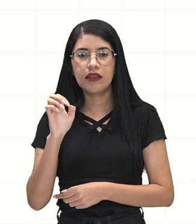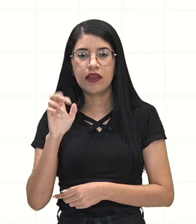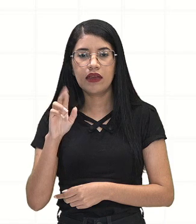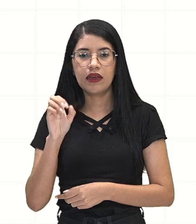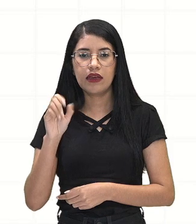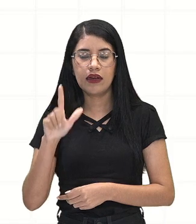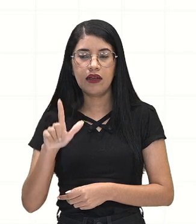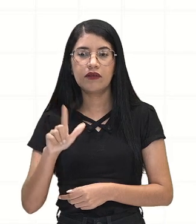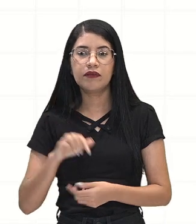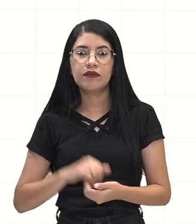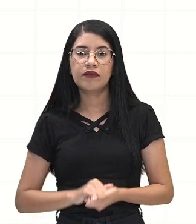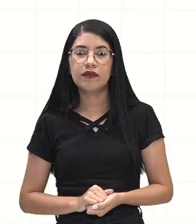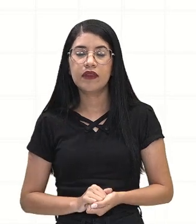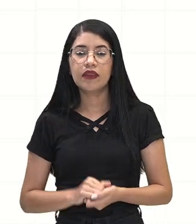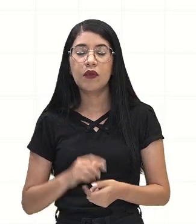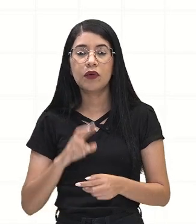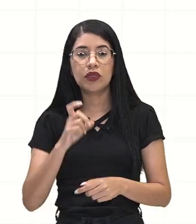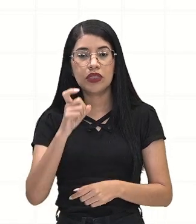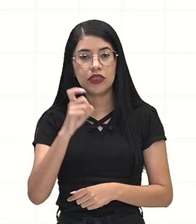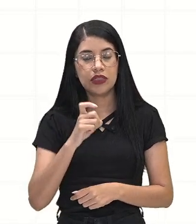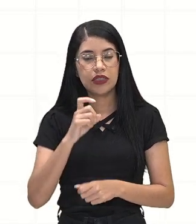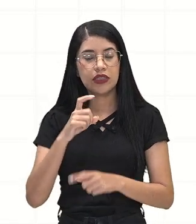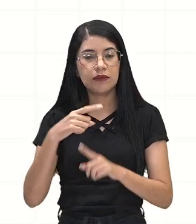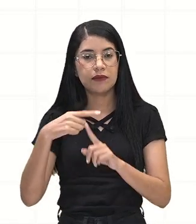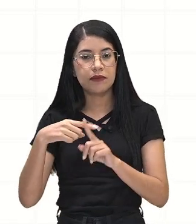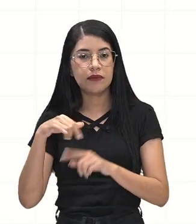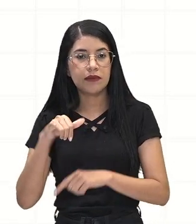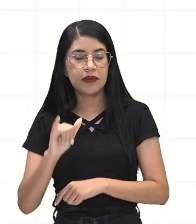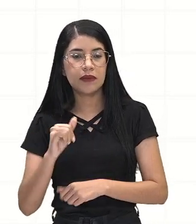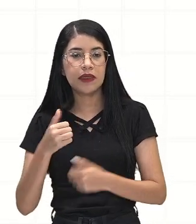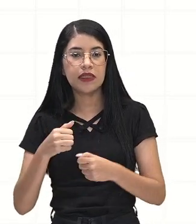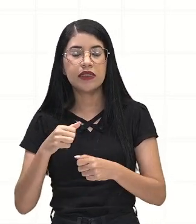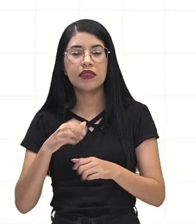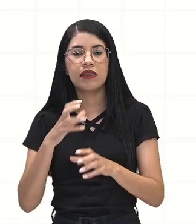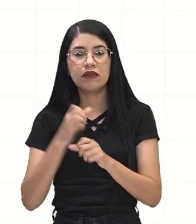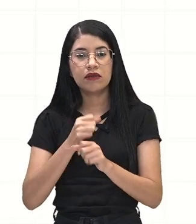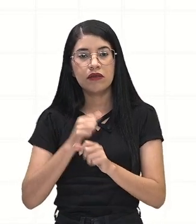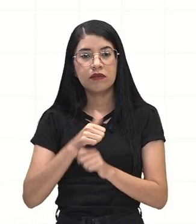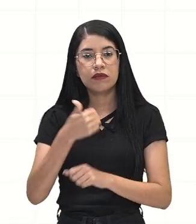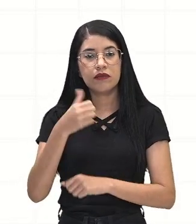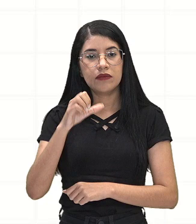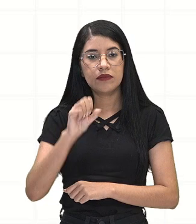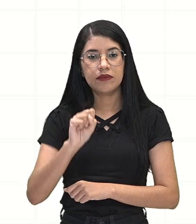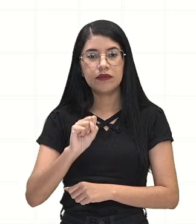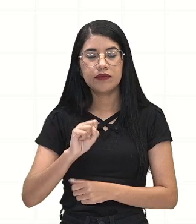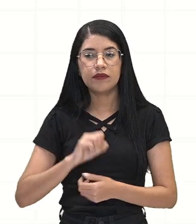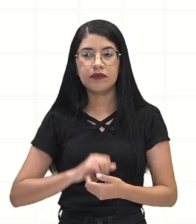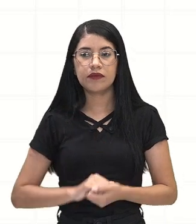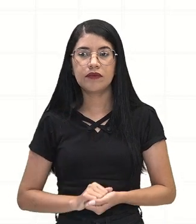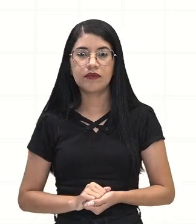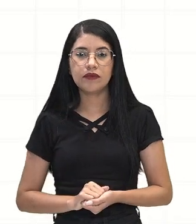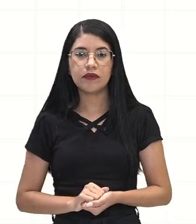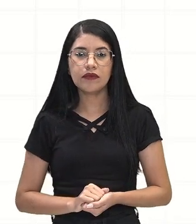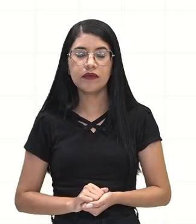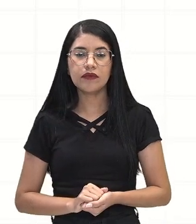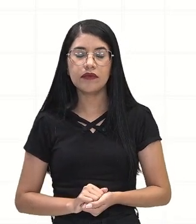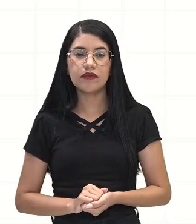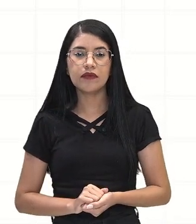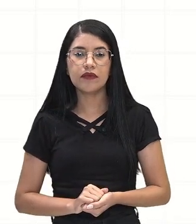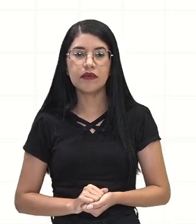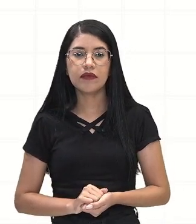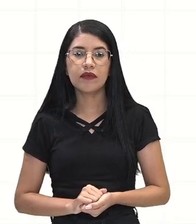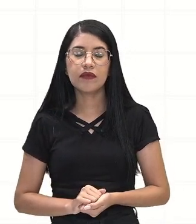que x mais y vai ter que ser igual a 180 graus. Beleza? Observando